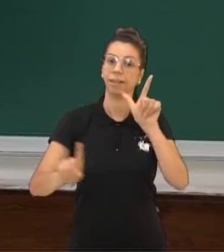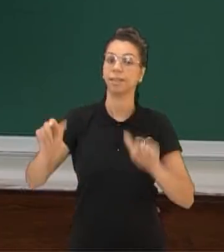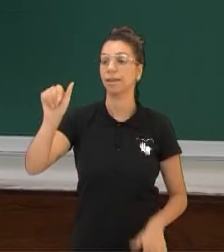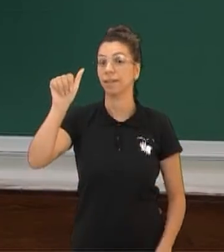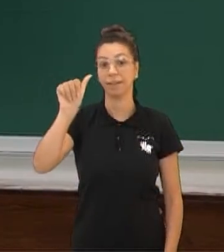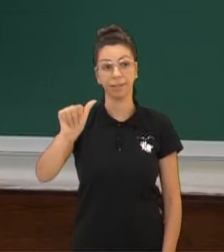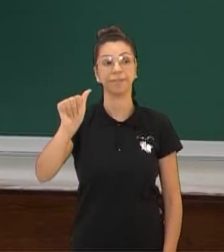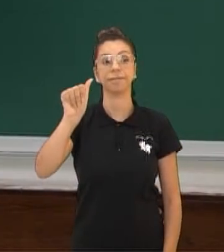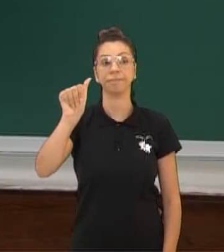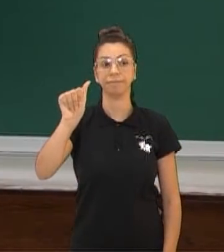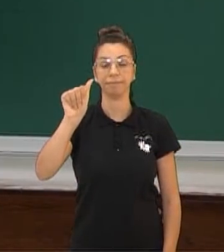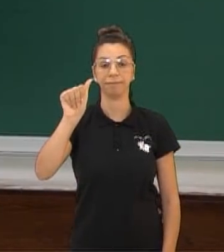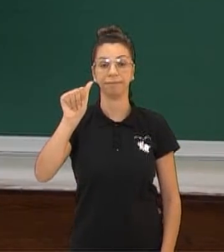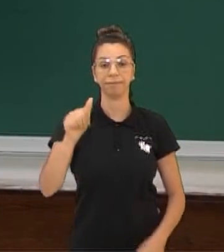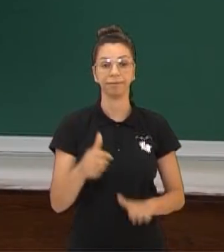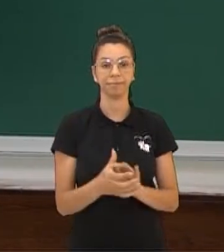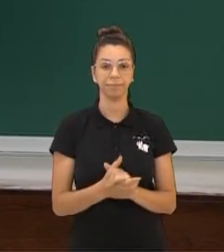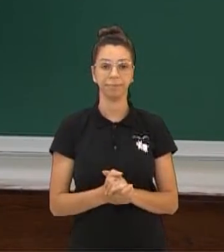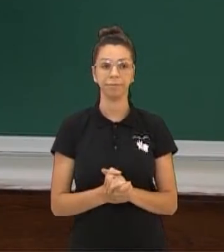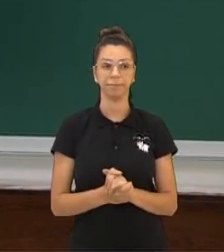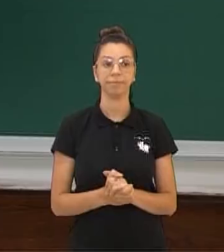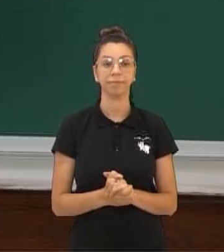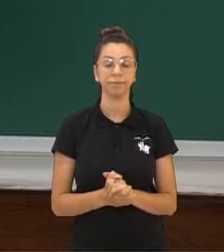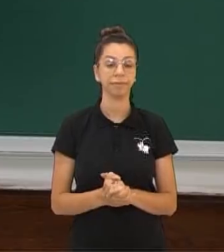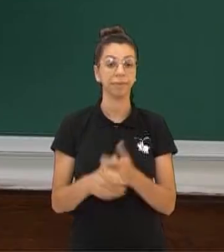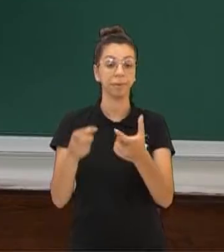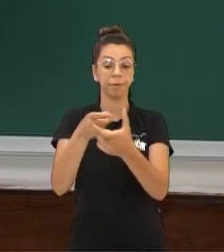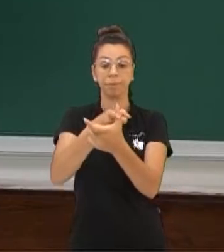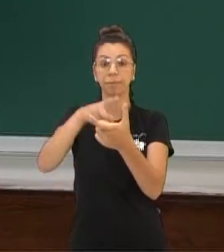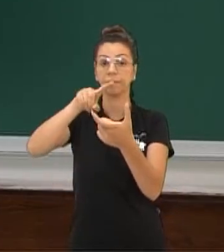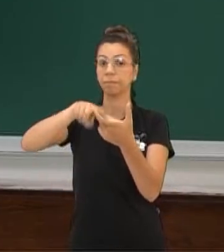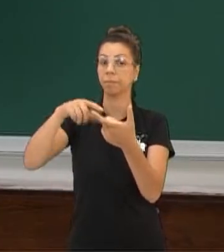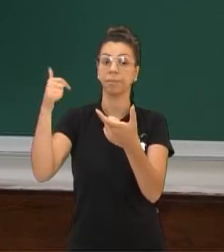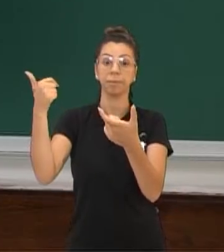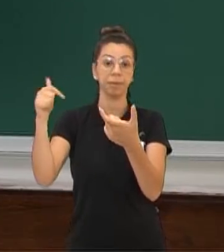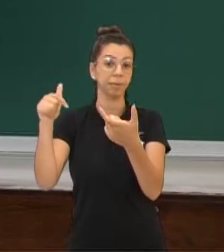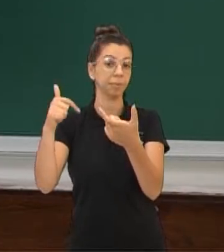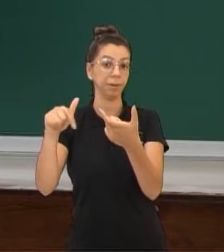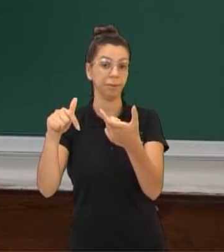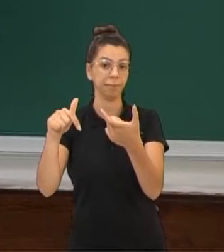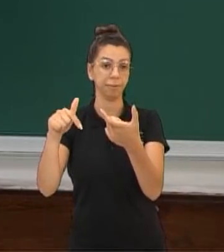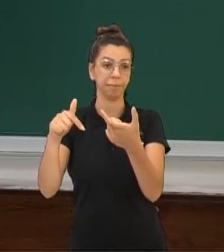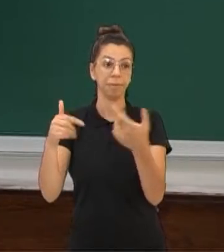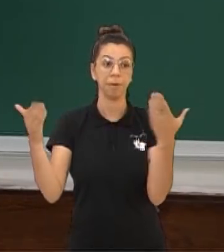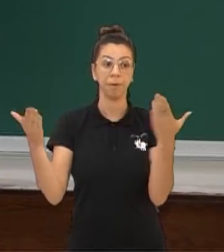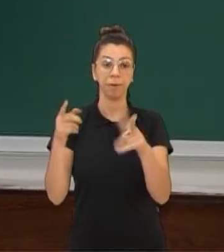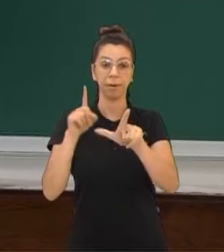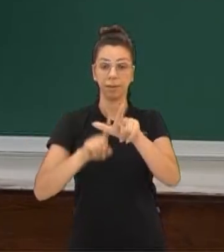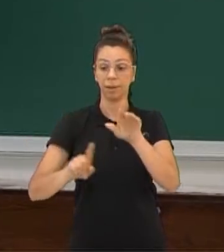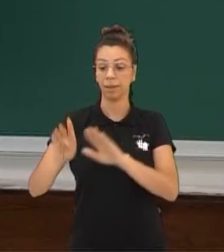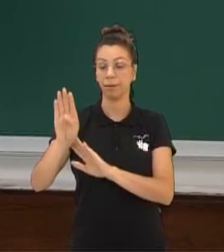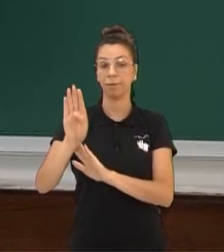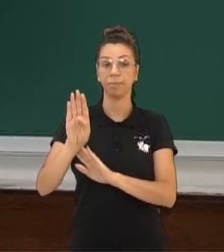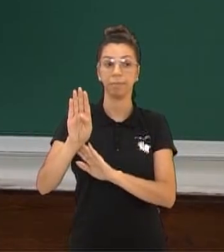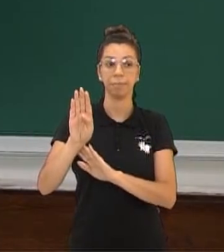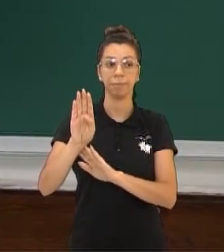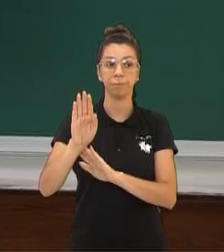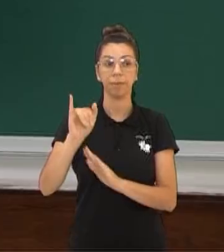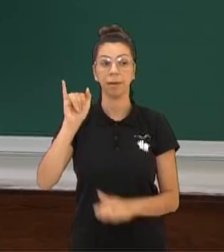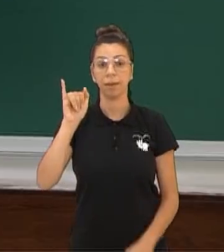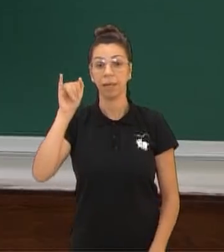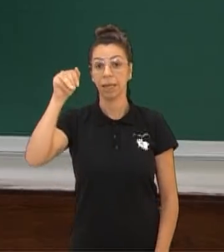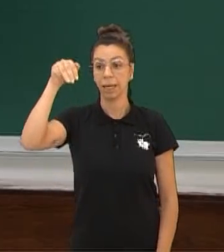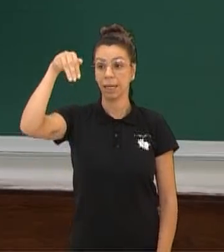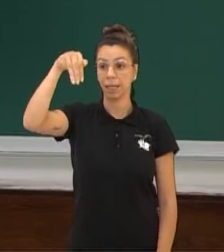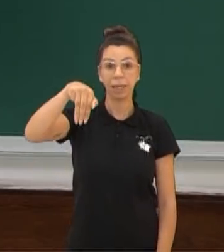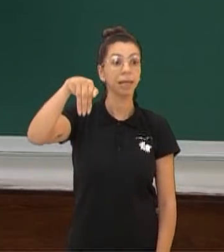A, important e understand não tem prefixo e nem sufixo. Agora, letra B, impossible. Ó,